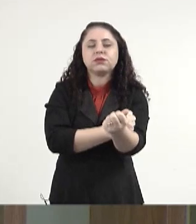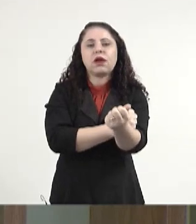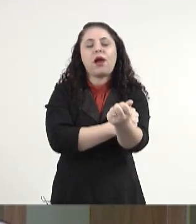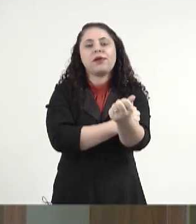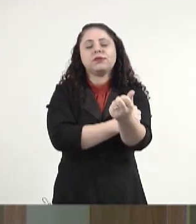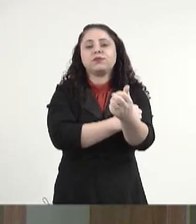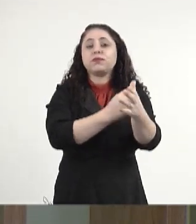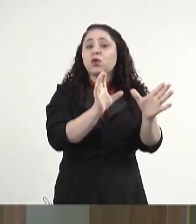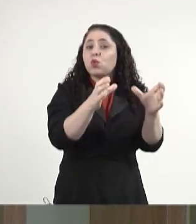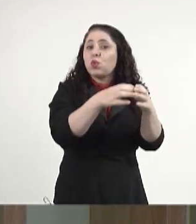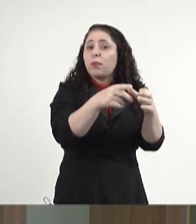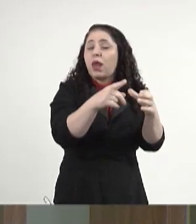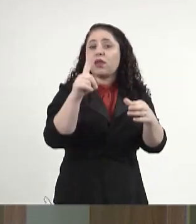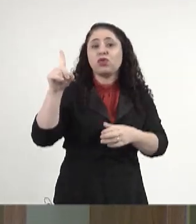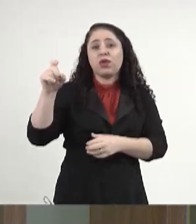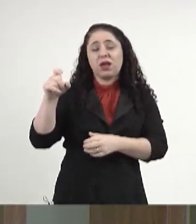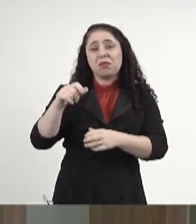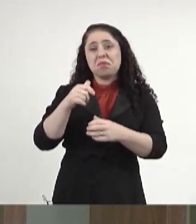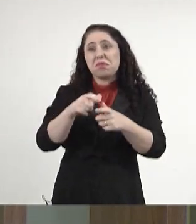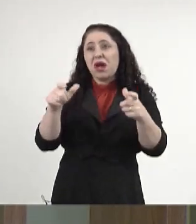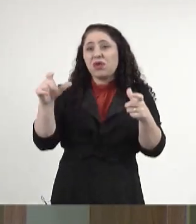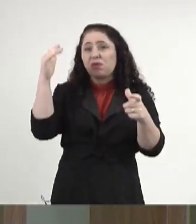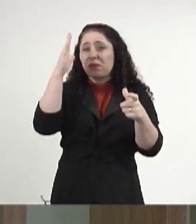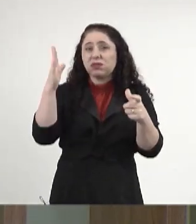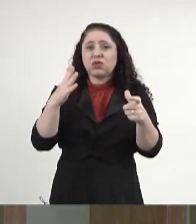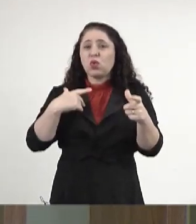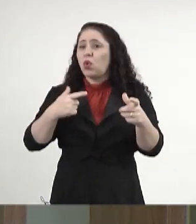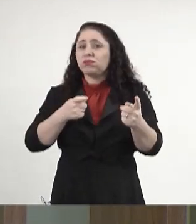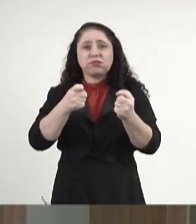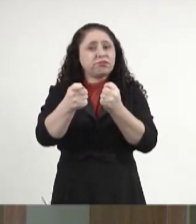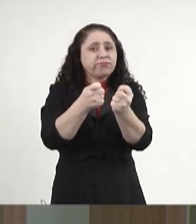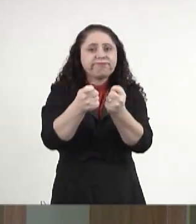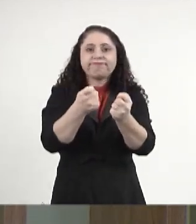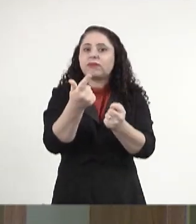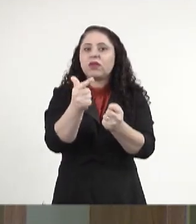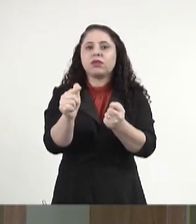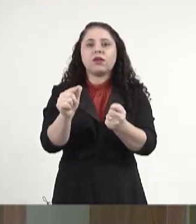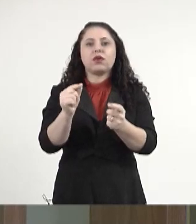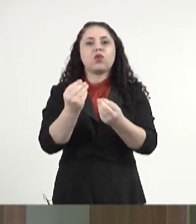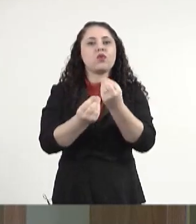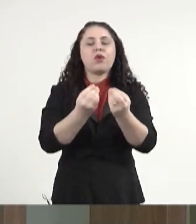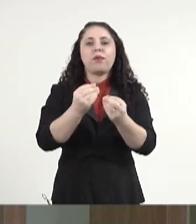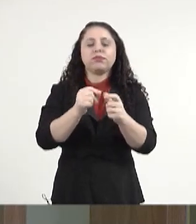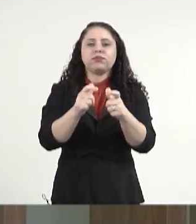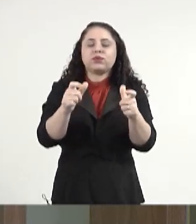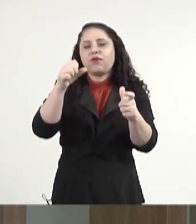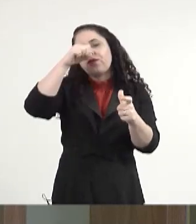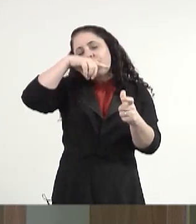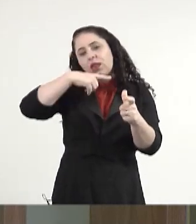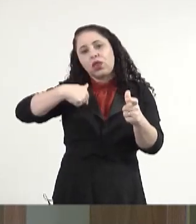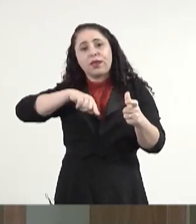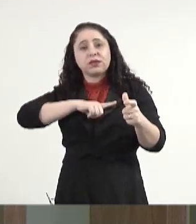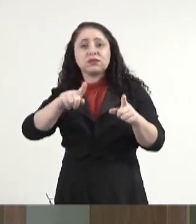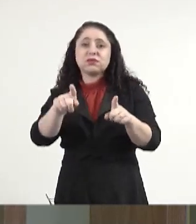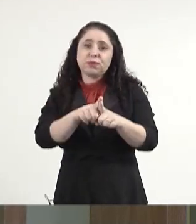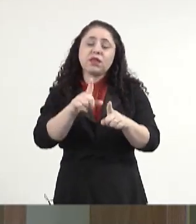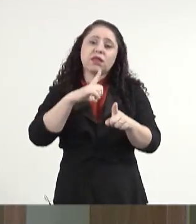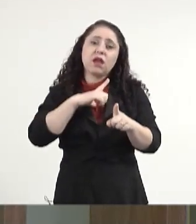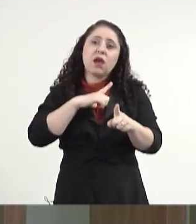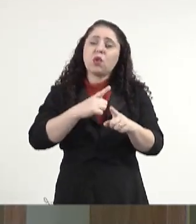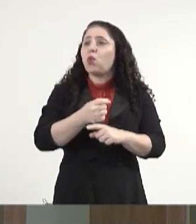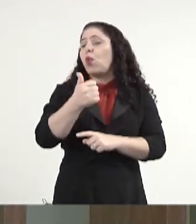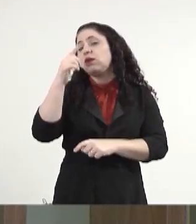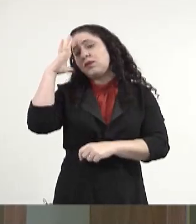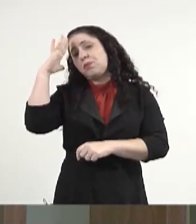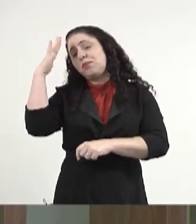maior reserva urbana do Brasil, e nós não estamos tendo um controle em relação a isso. E com esse aumento da violência, consequentemente, nós temos quais